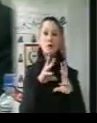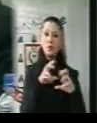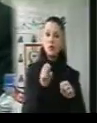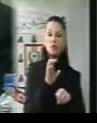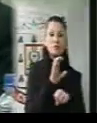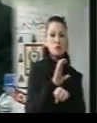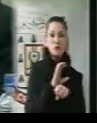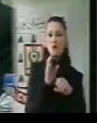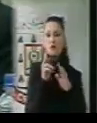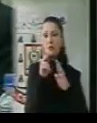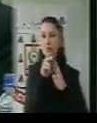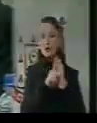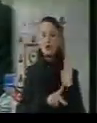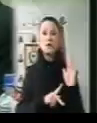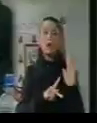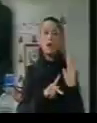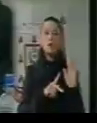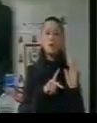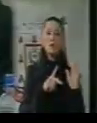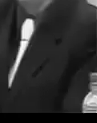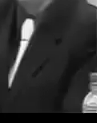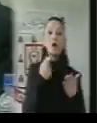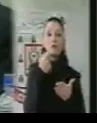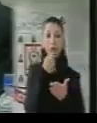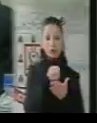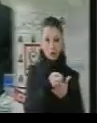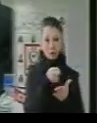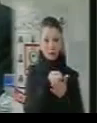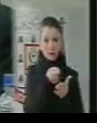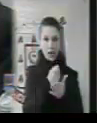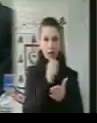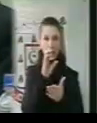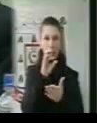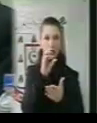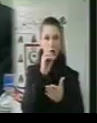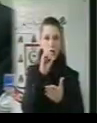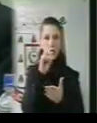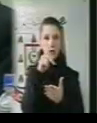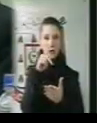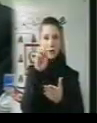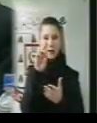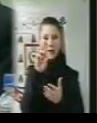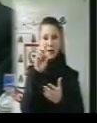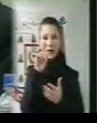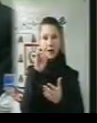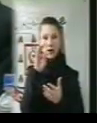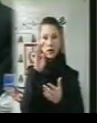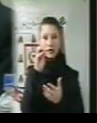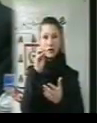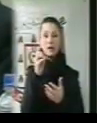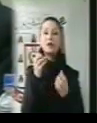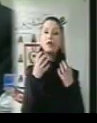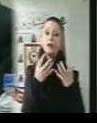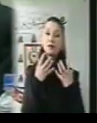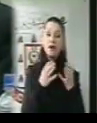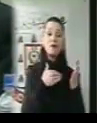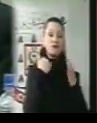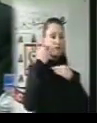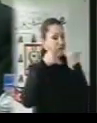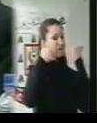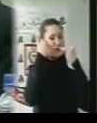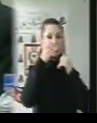custos do projeto serão financiados pela cooperativa, que não mede esforços para desenvolver de forma